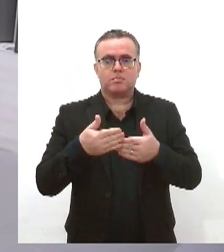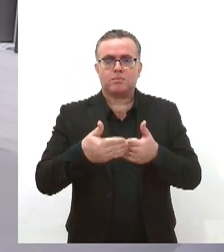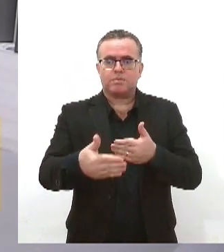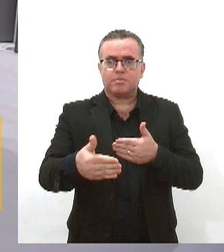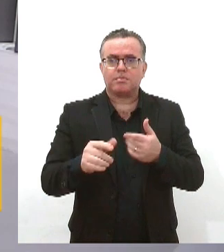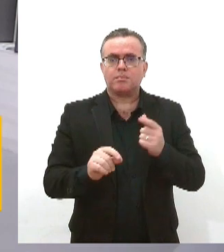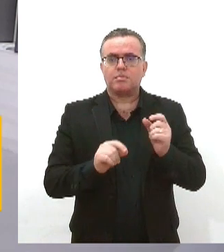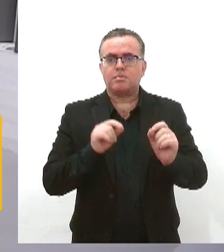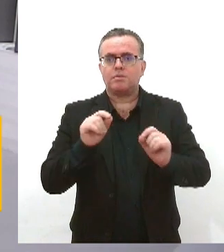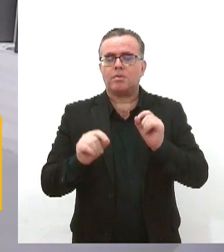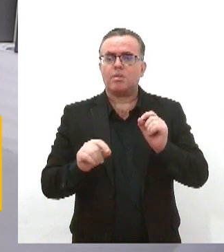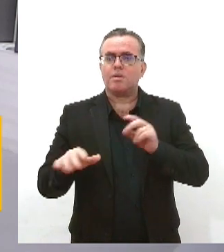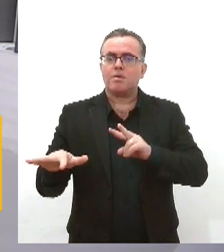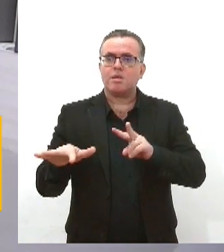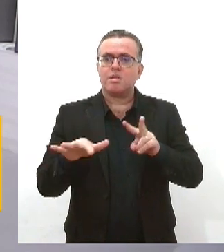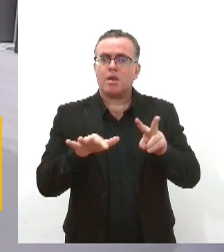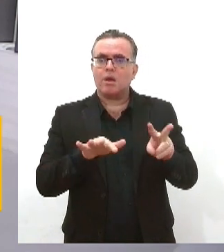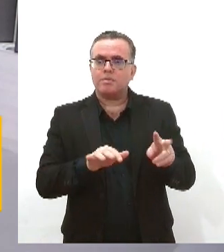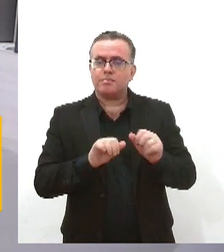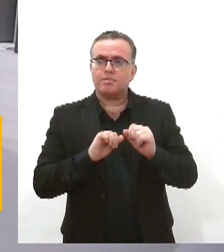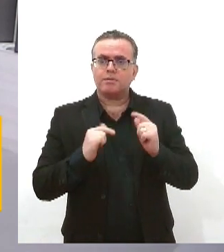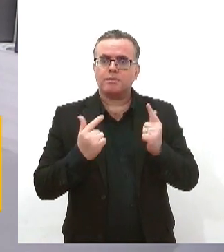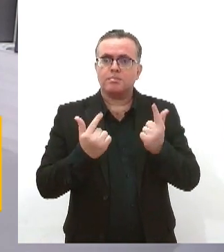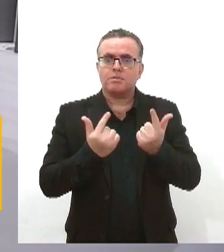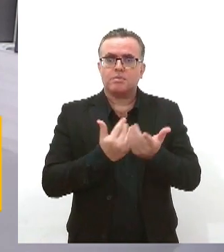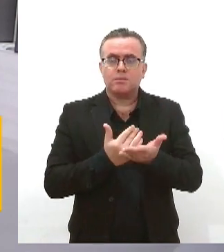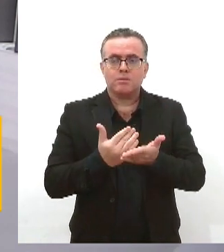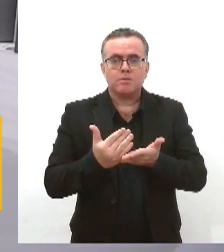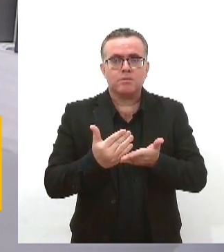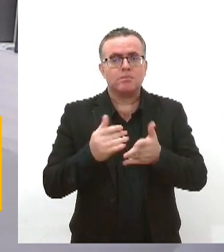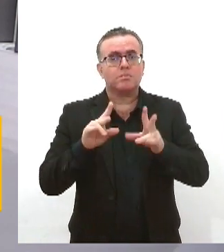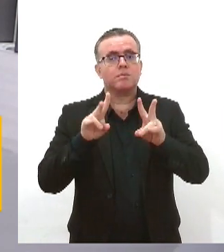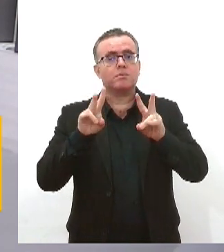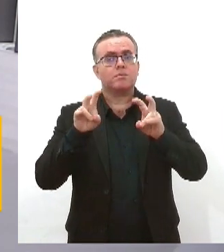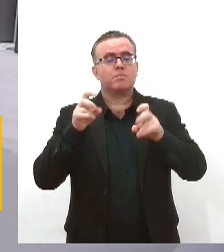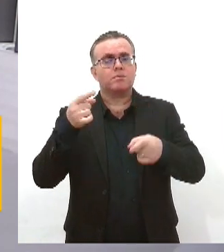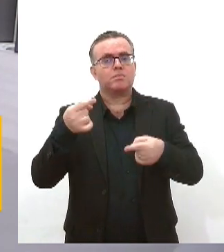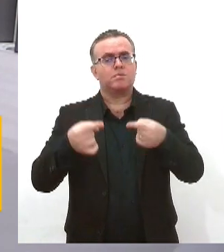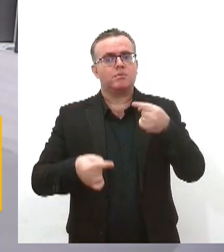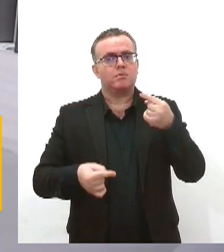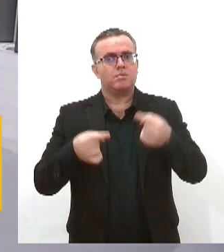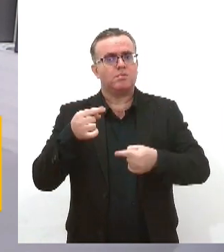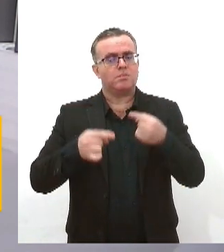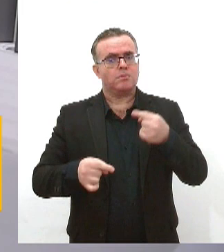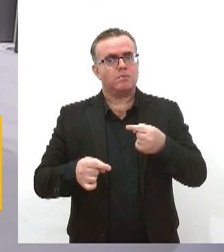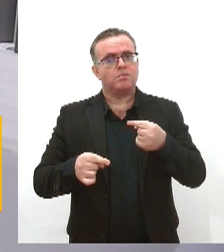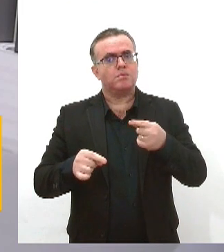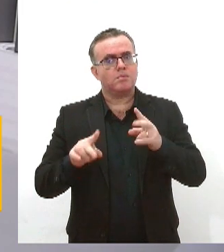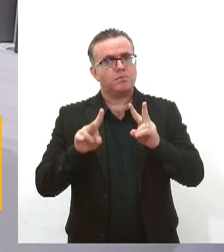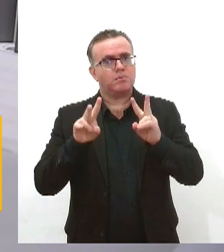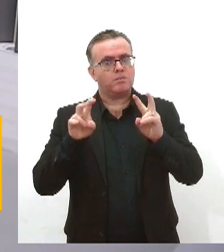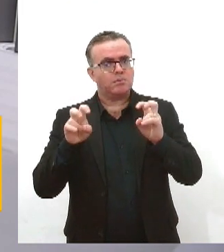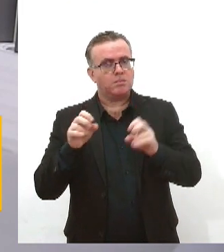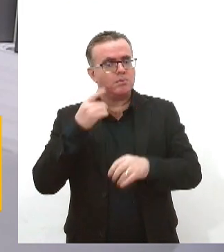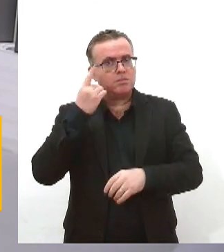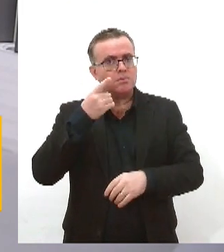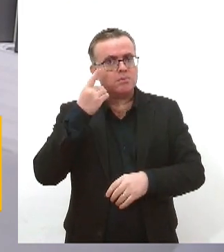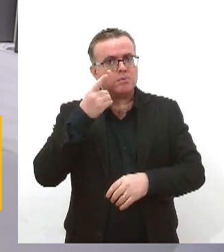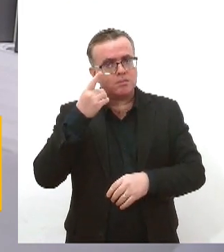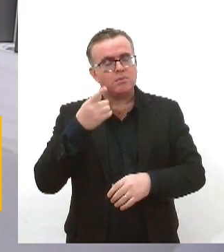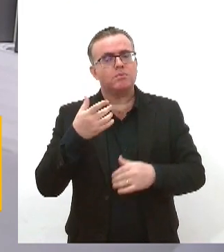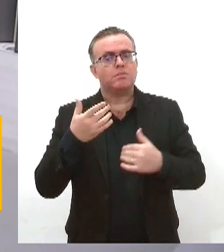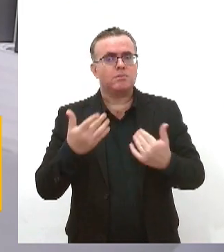semana legislativa começou com muitos assuntos levados à tribuna pelos parlamentares. Os deputados falaram